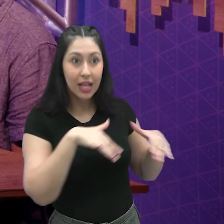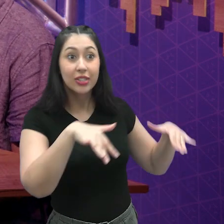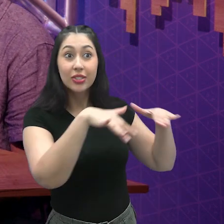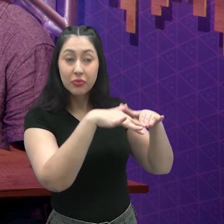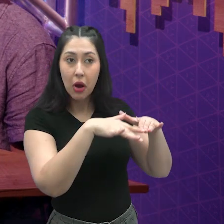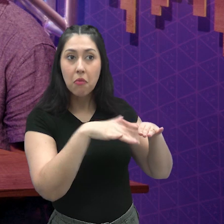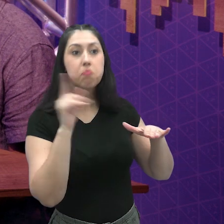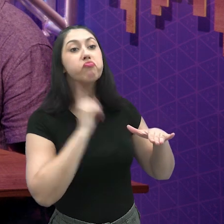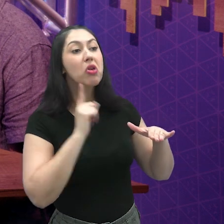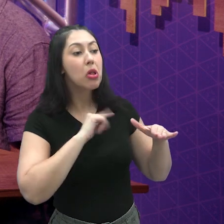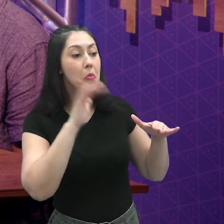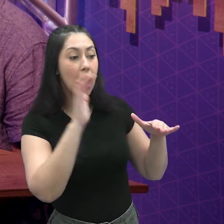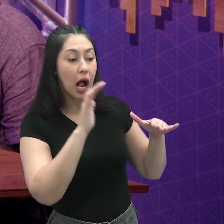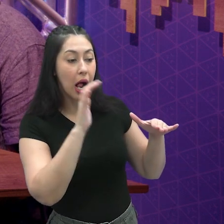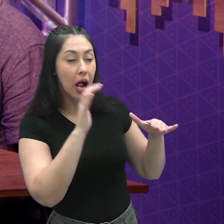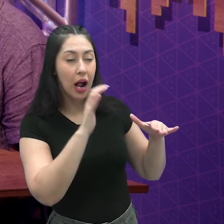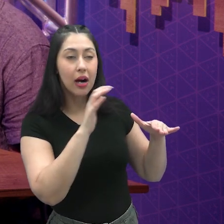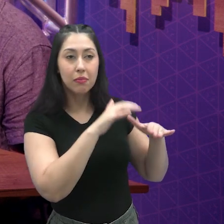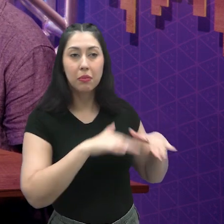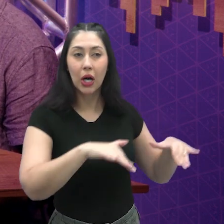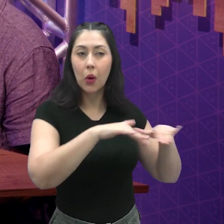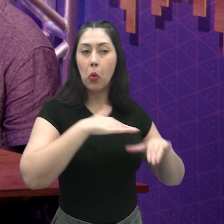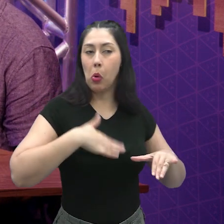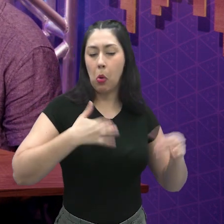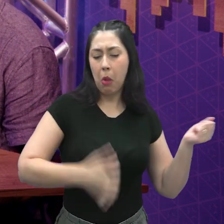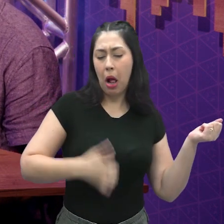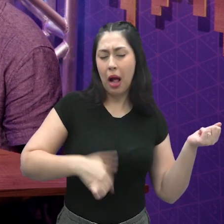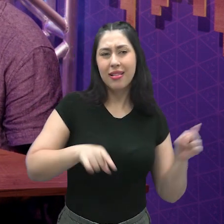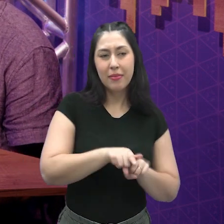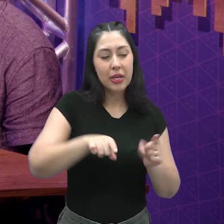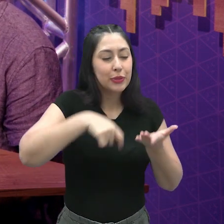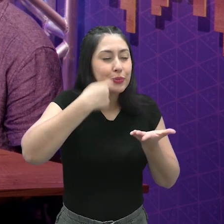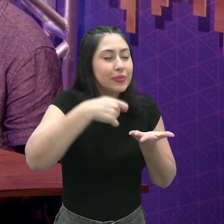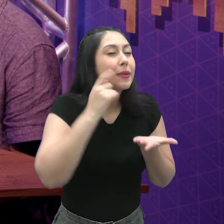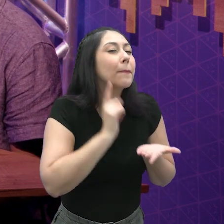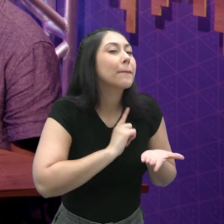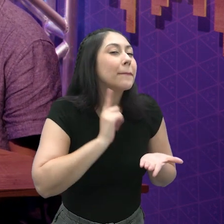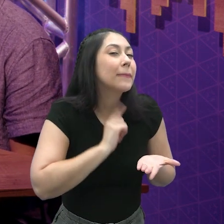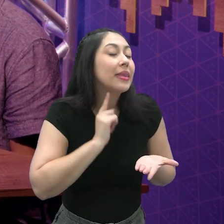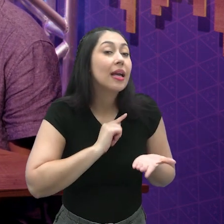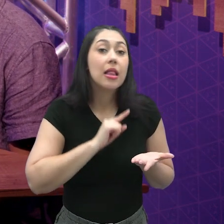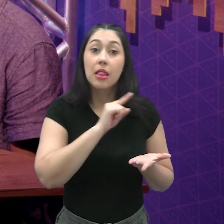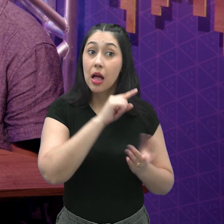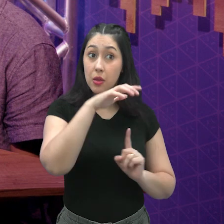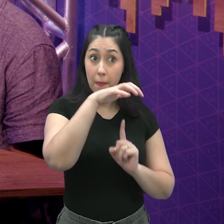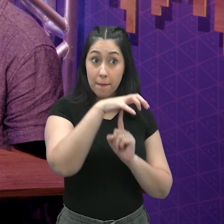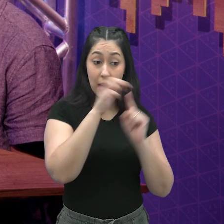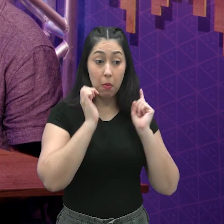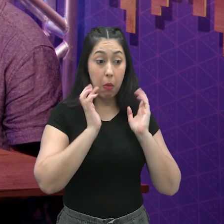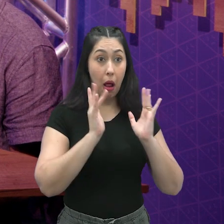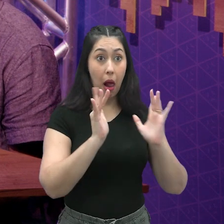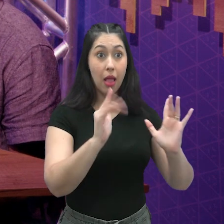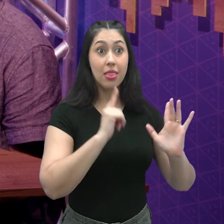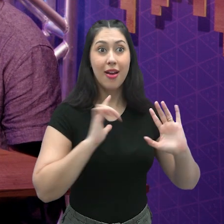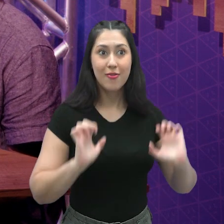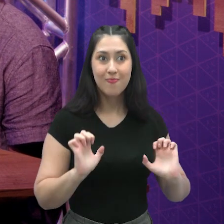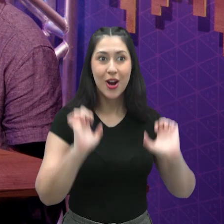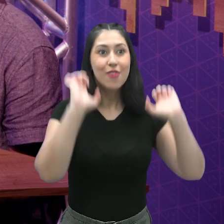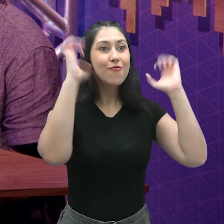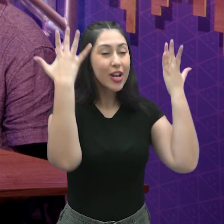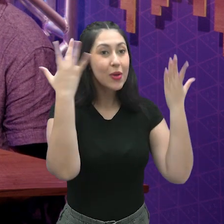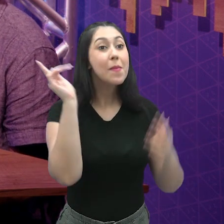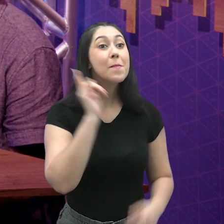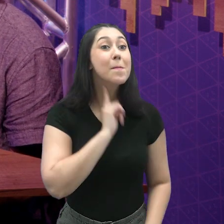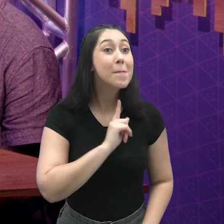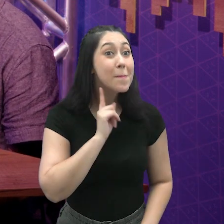Que exatamente. Tem muita influência mineira, o pessoal gosta muito de música sertaneja, de comida mineira também. De comida mineira. O Parque da Cidade, que tem o festival do